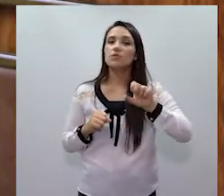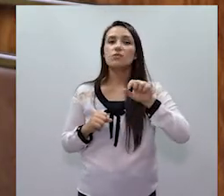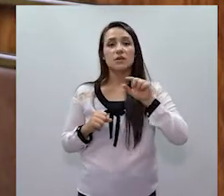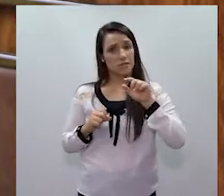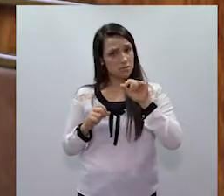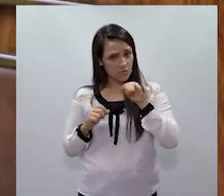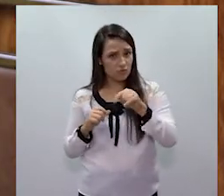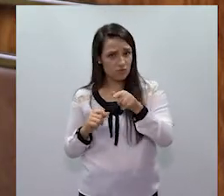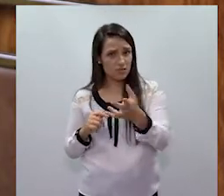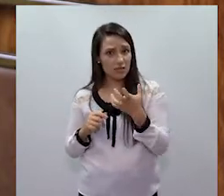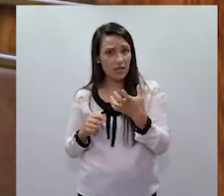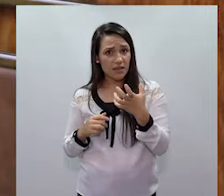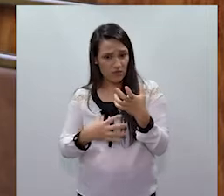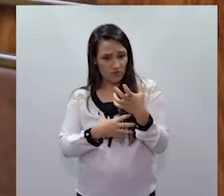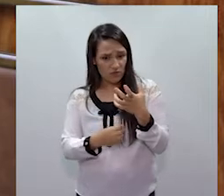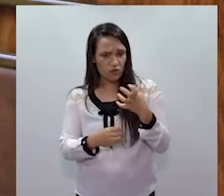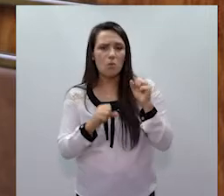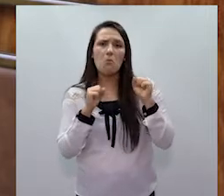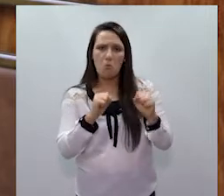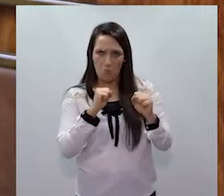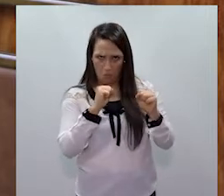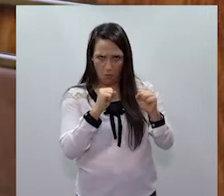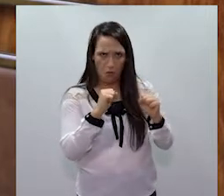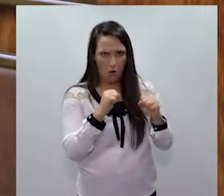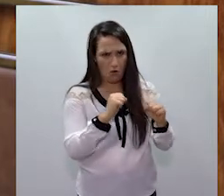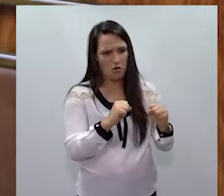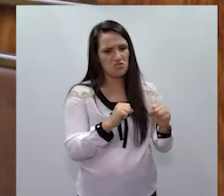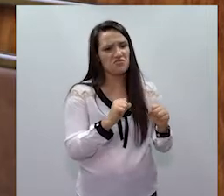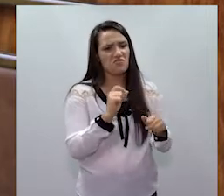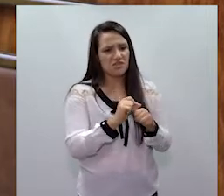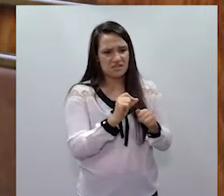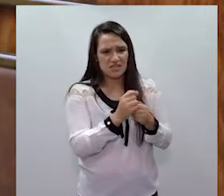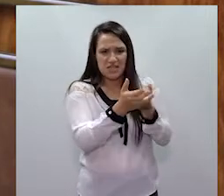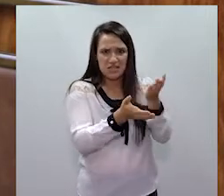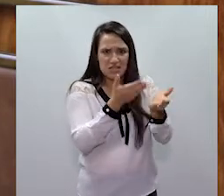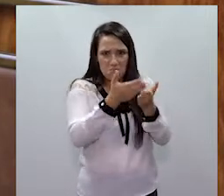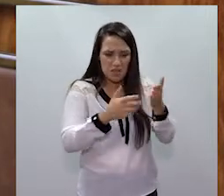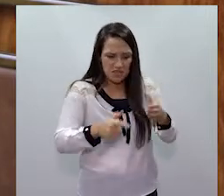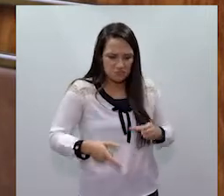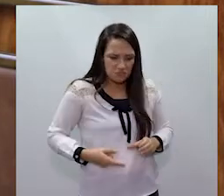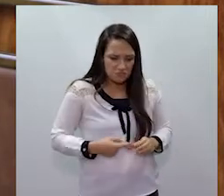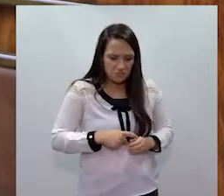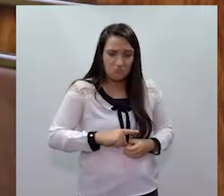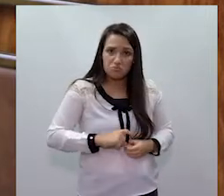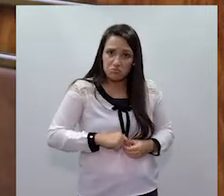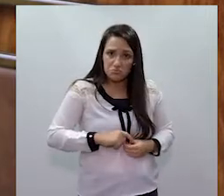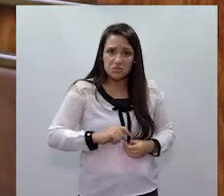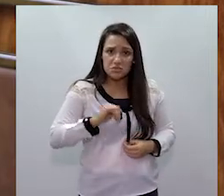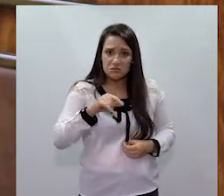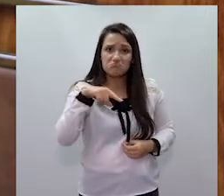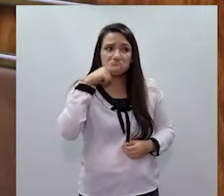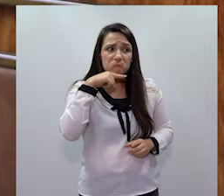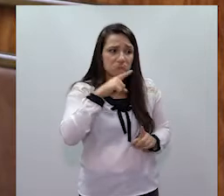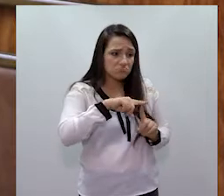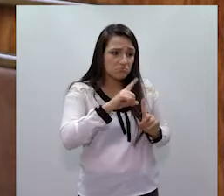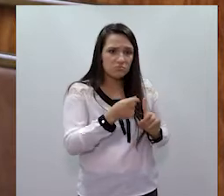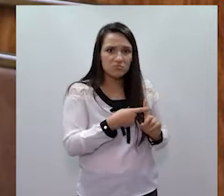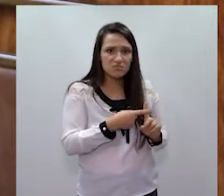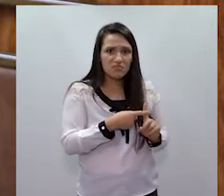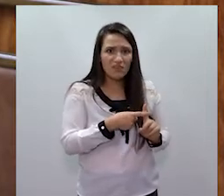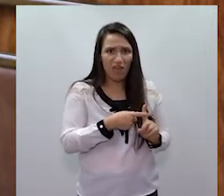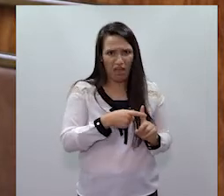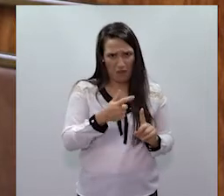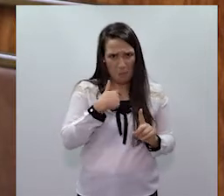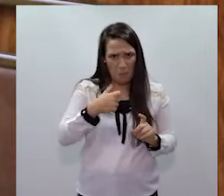de saúde, o SUS tem o dever de custear esses tratamentos, mas se não for possível uma gestação